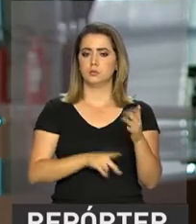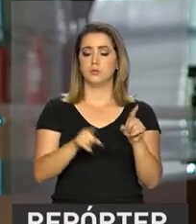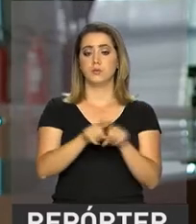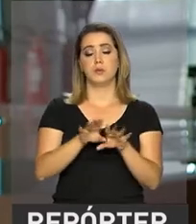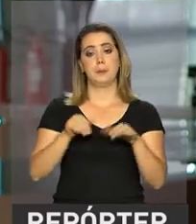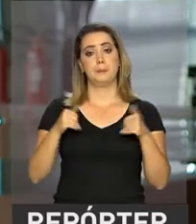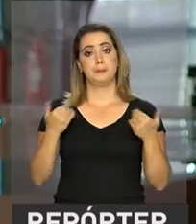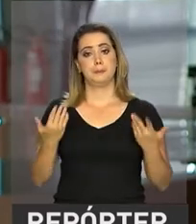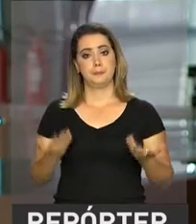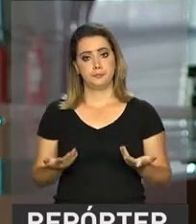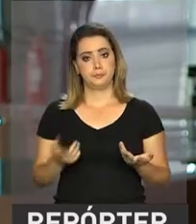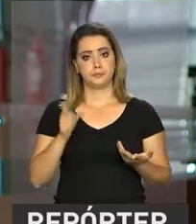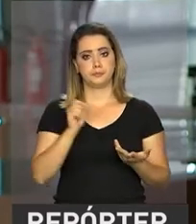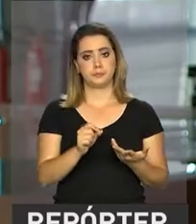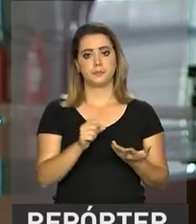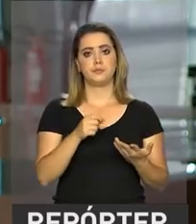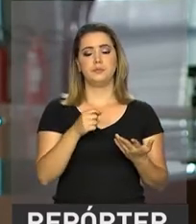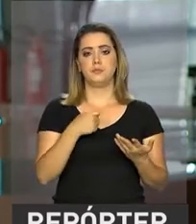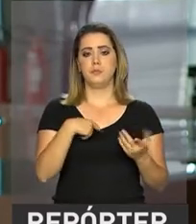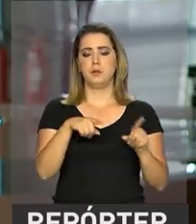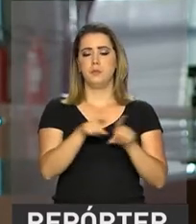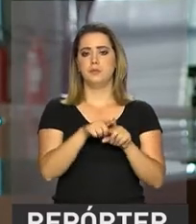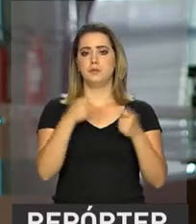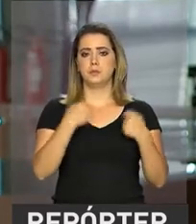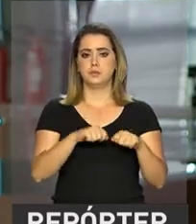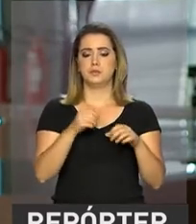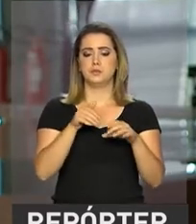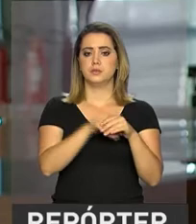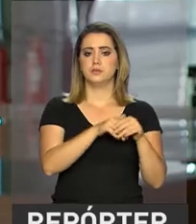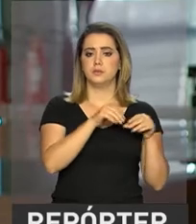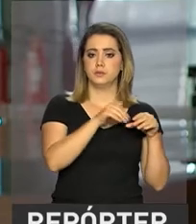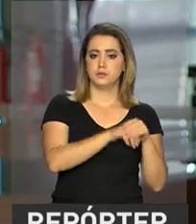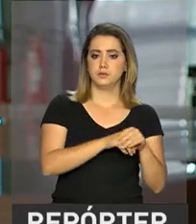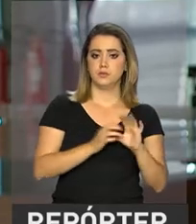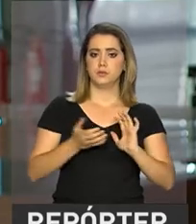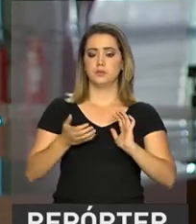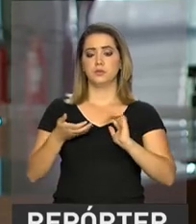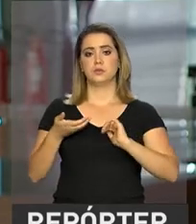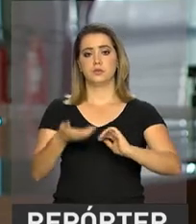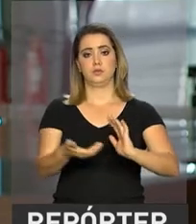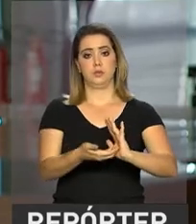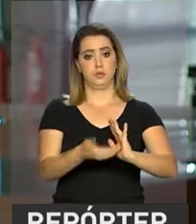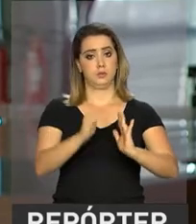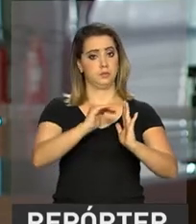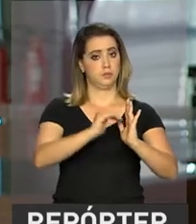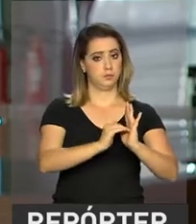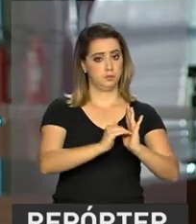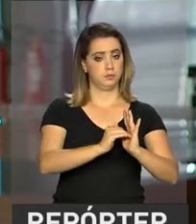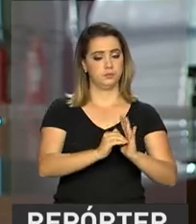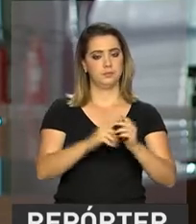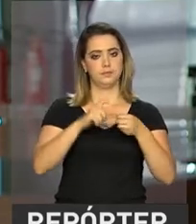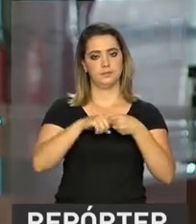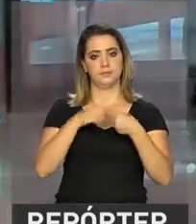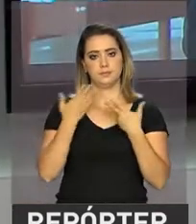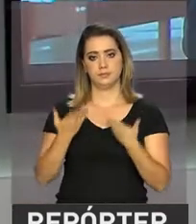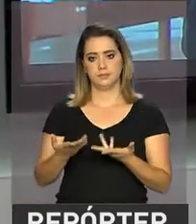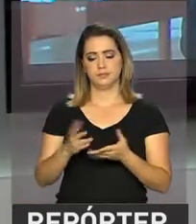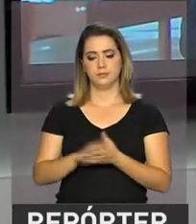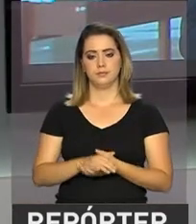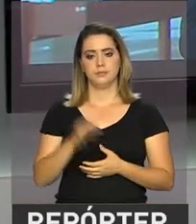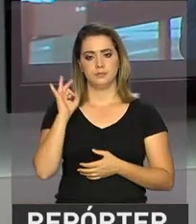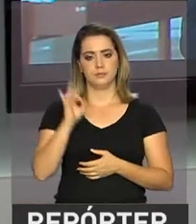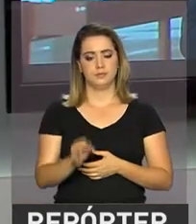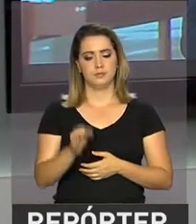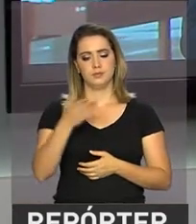No entanto, esse parecer ainda precisa ser votado pelo plenário da Câmara e do Senado. Volto com você, Lilian.